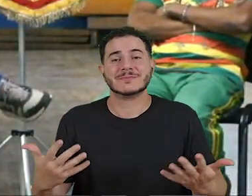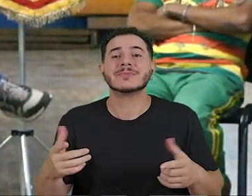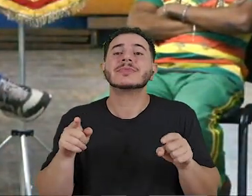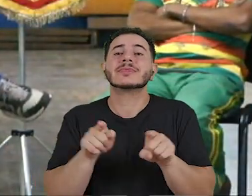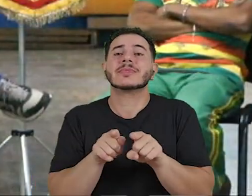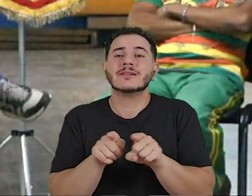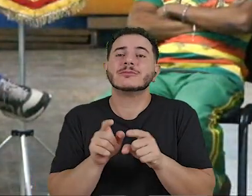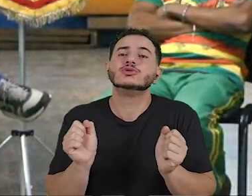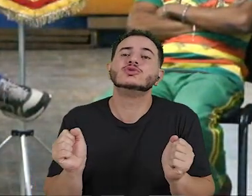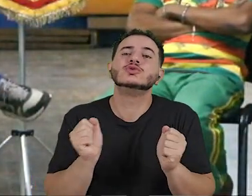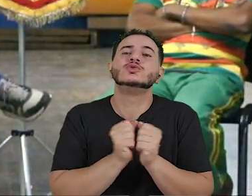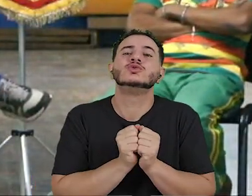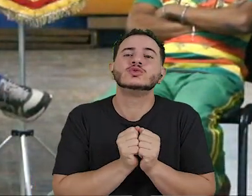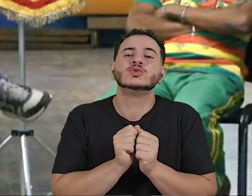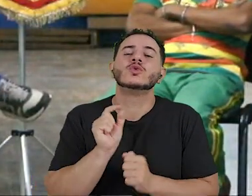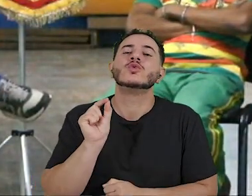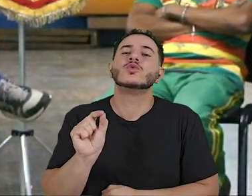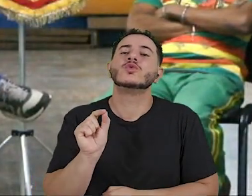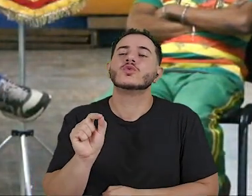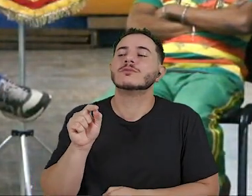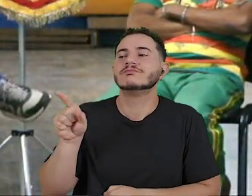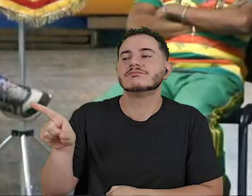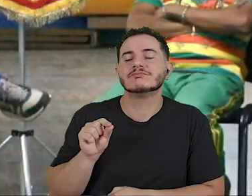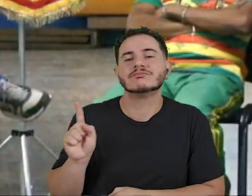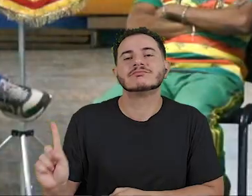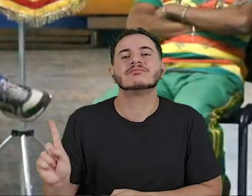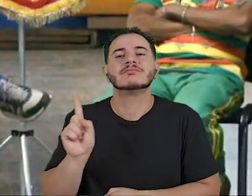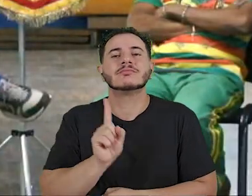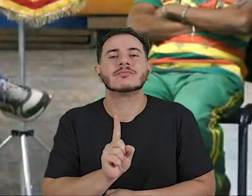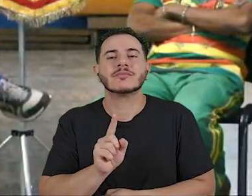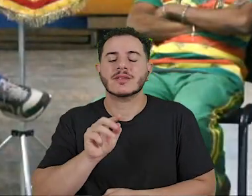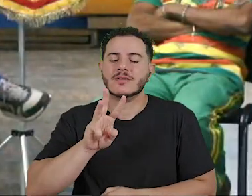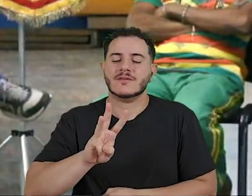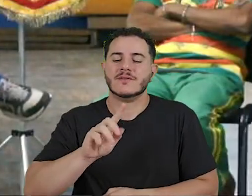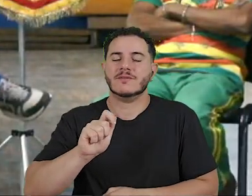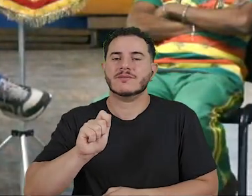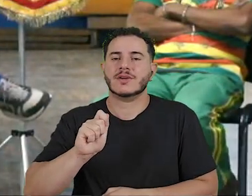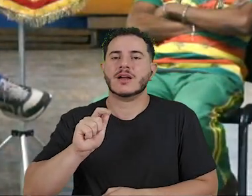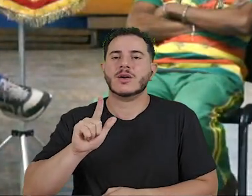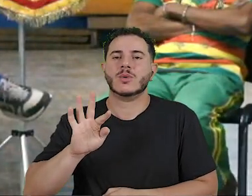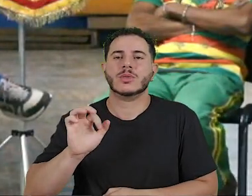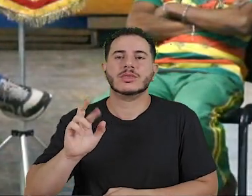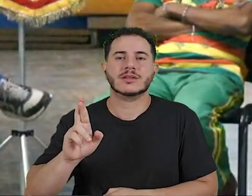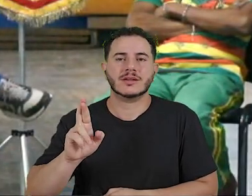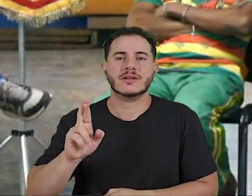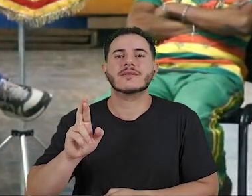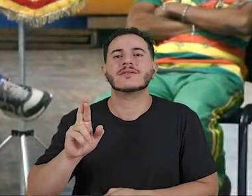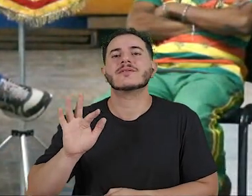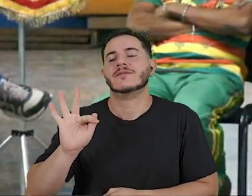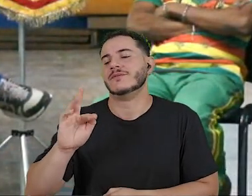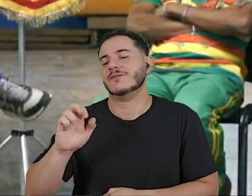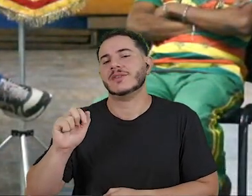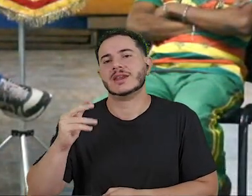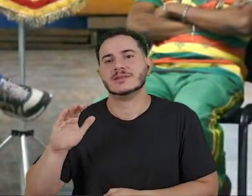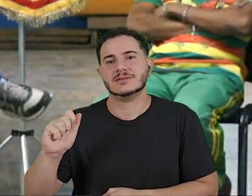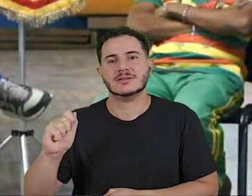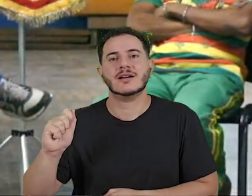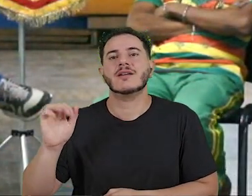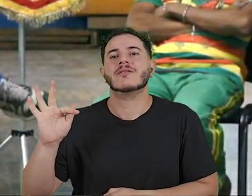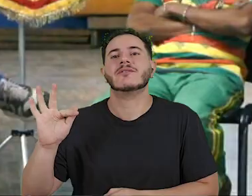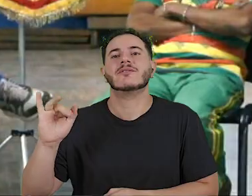mestres acompanhados por uma pessoa de sua preferência. Então, o Walter convidou Walter França